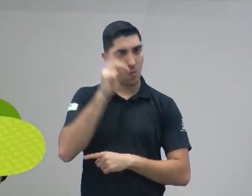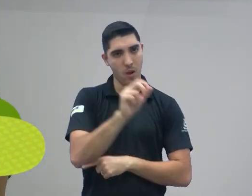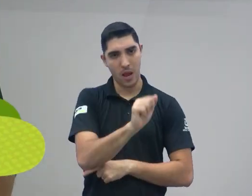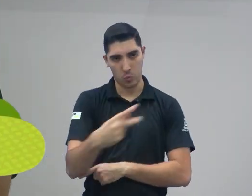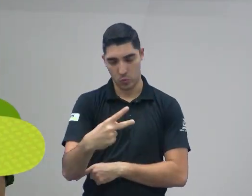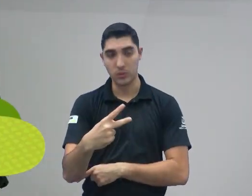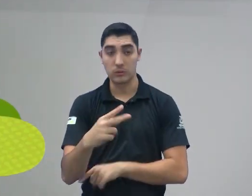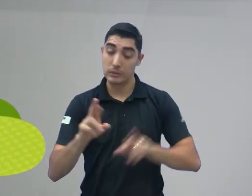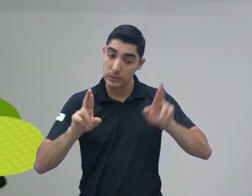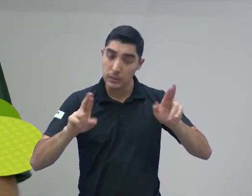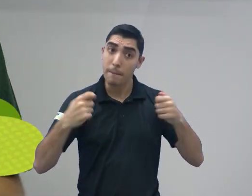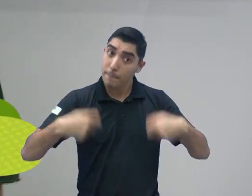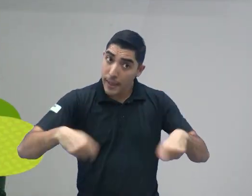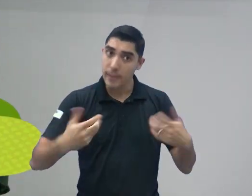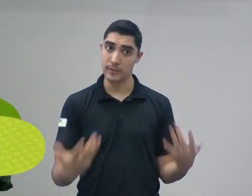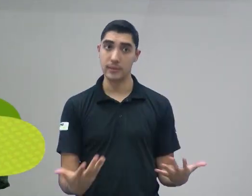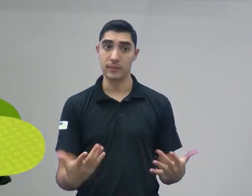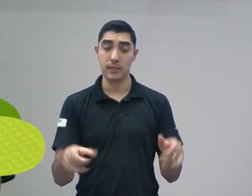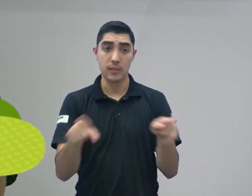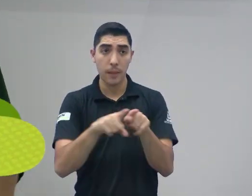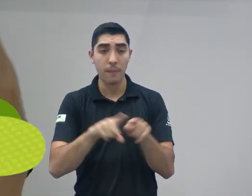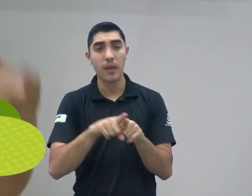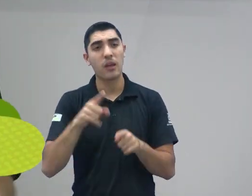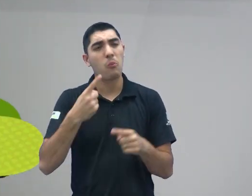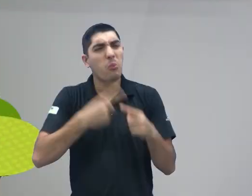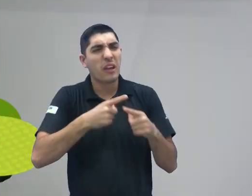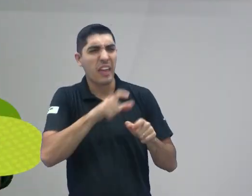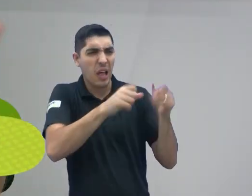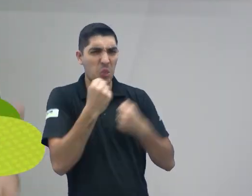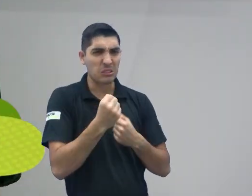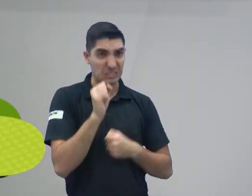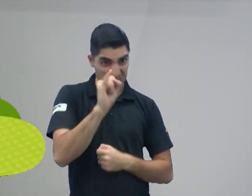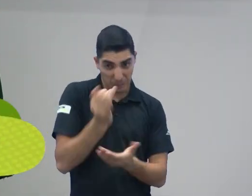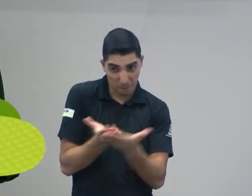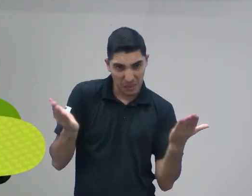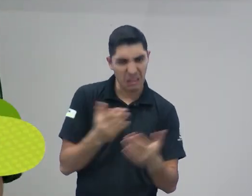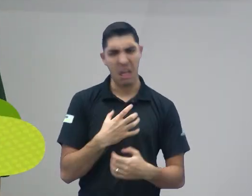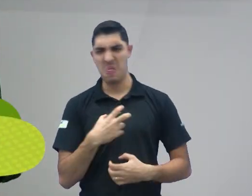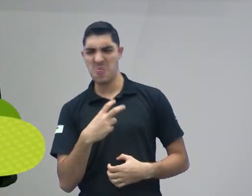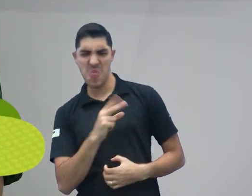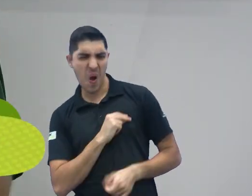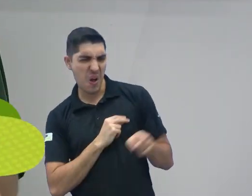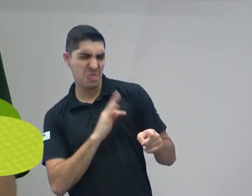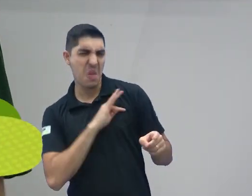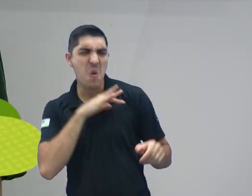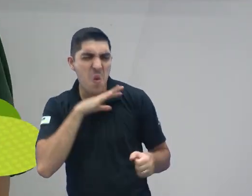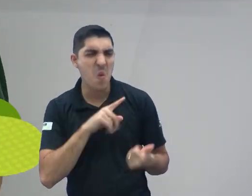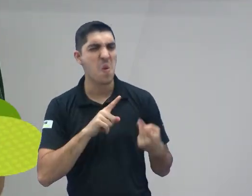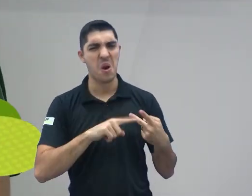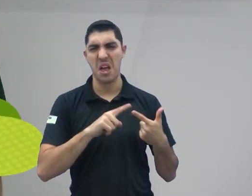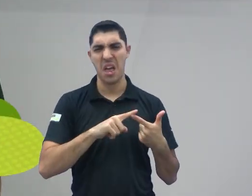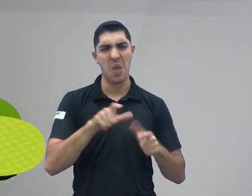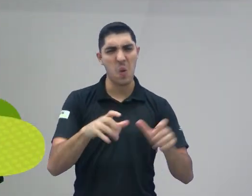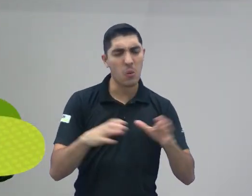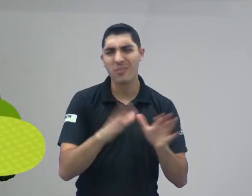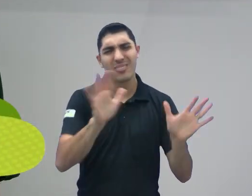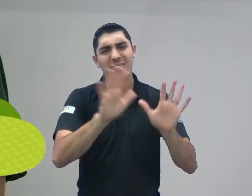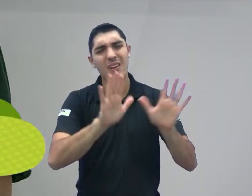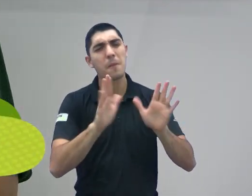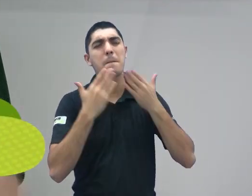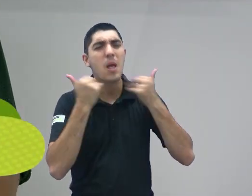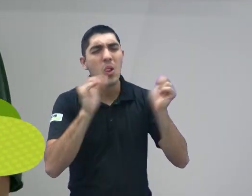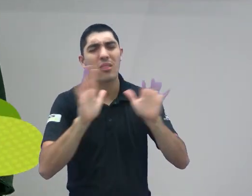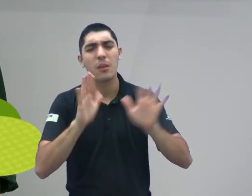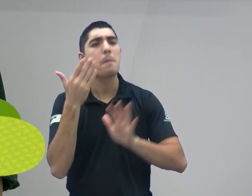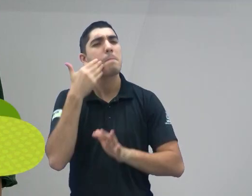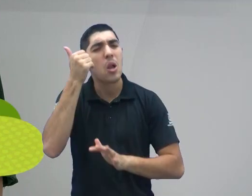eu disse, mais uma vez reforçando, para não deixar nenhuma margem para, olha, não sei o quê, o técnico, o elenco, diretoria e tudo mais. Ganha logo, a gente não quer polêmica, a